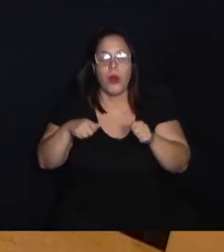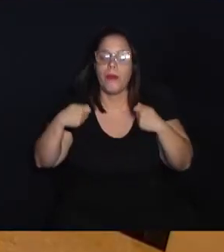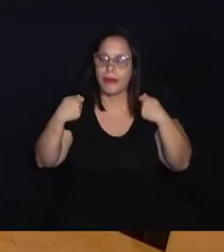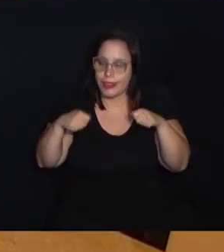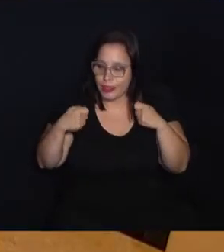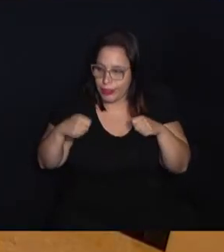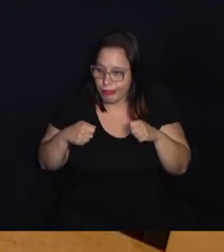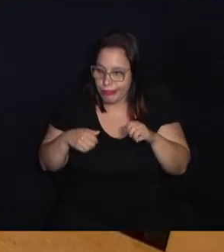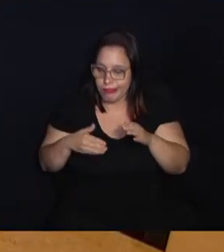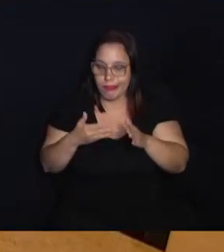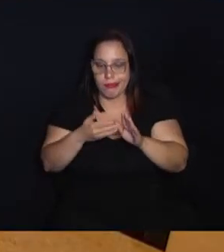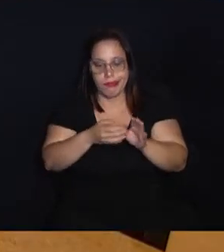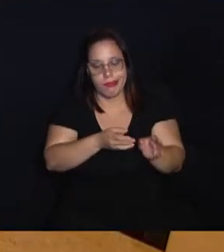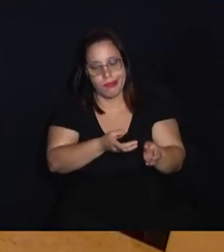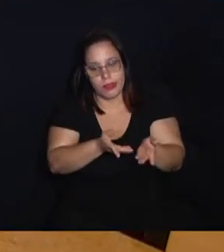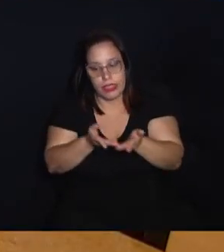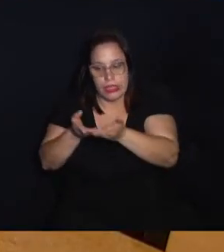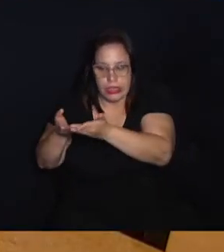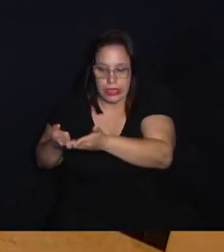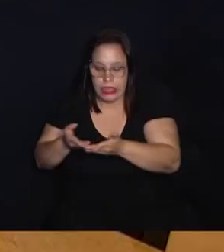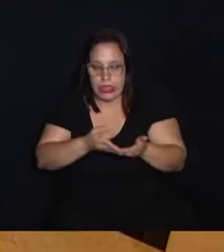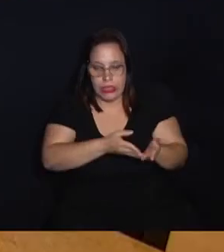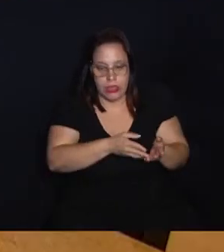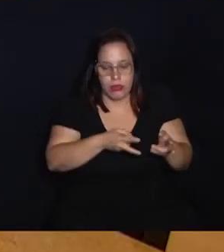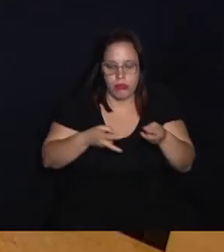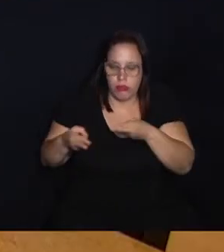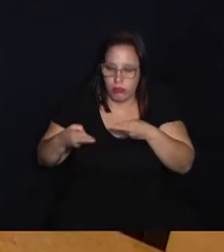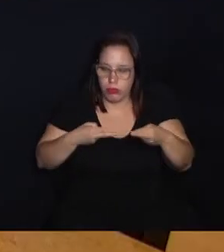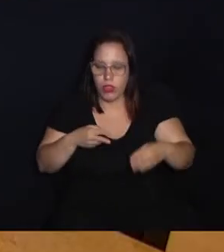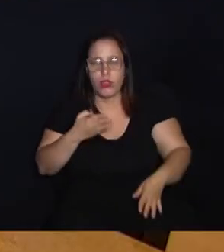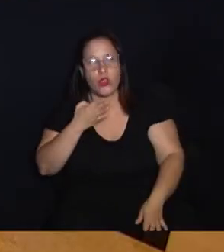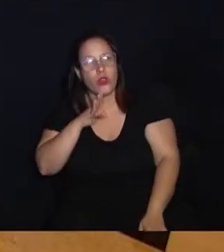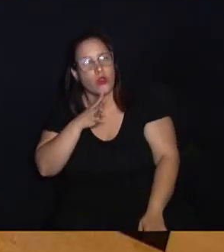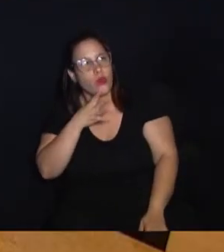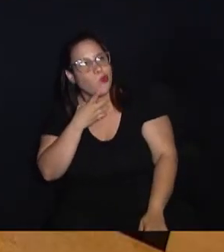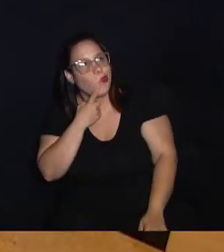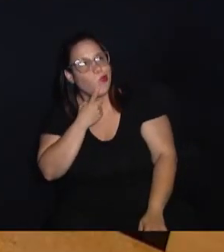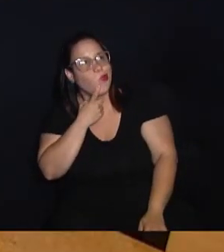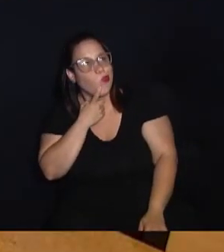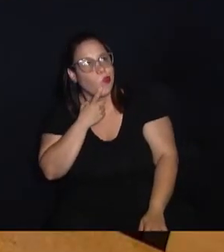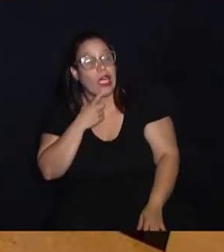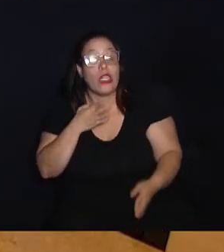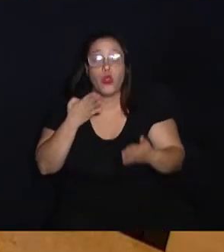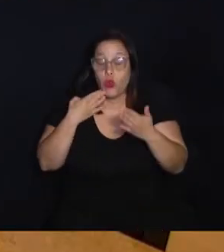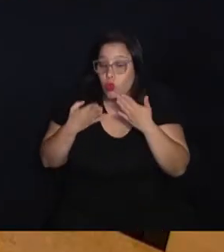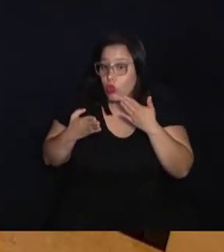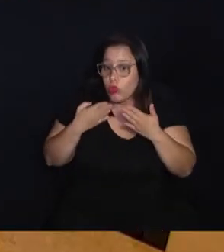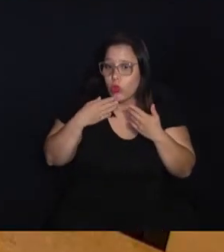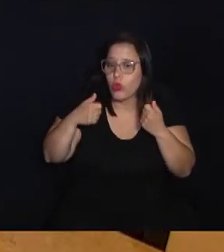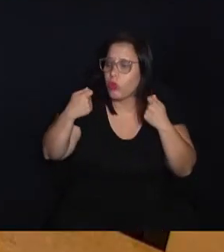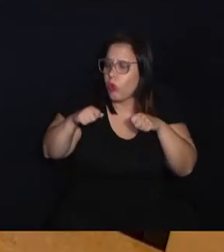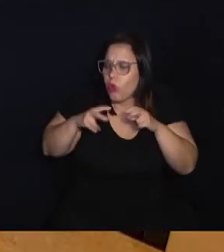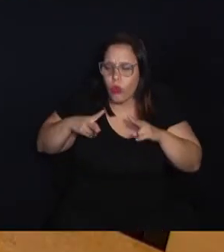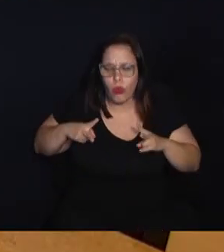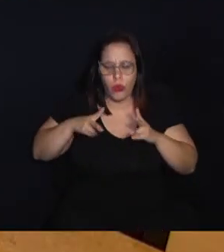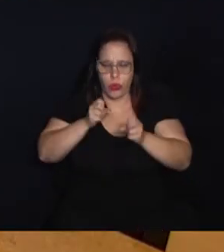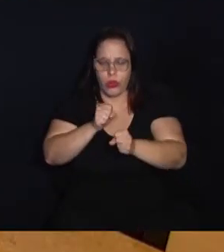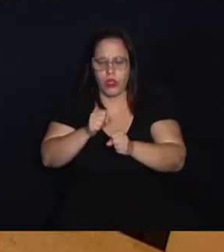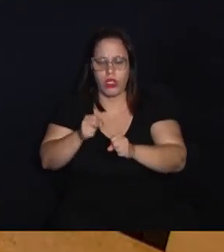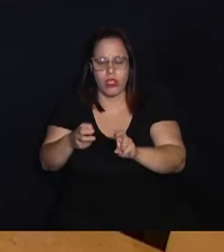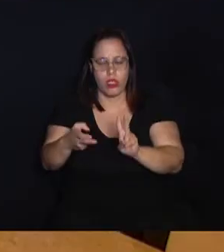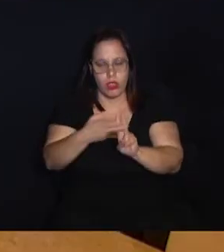equipamentos, monitoramentos. Então nós conversamos com ele, também entendemos a necessidade de ajudar a fortalecer o